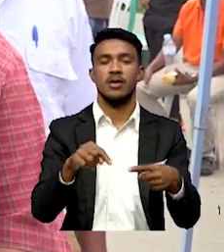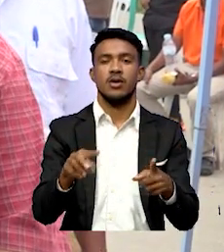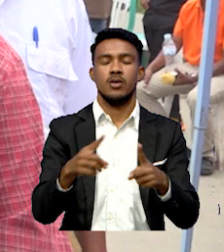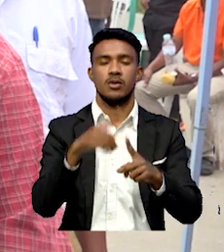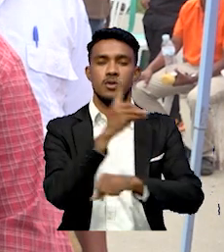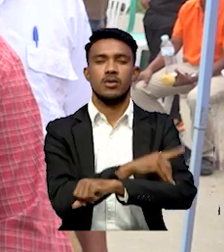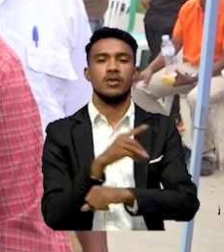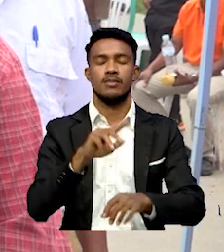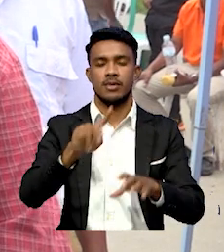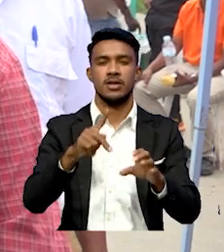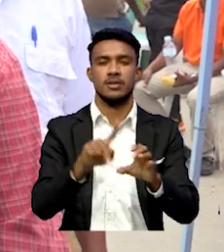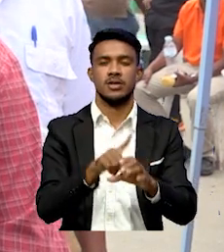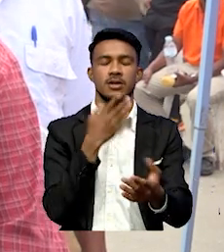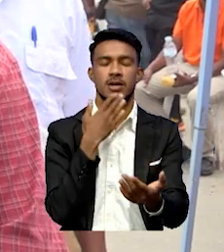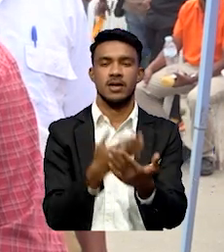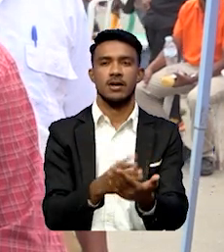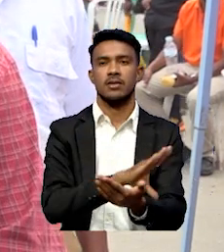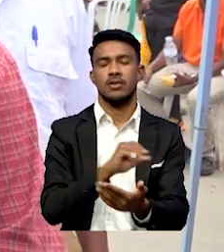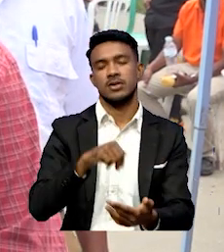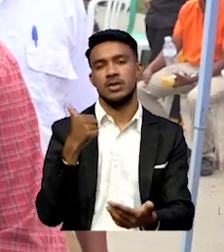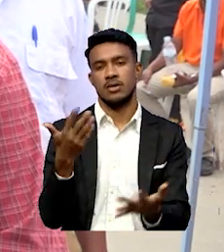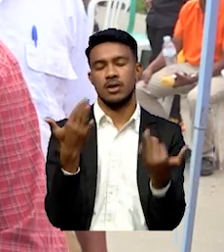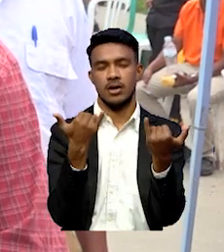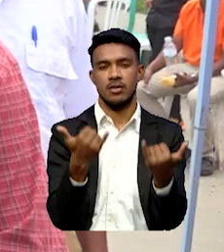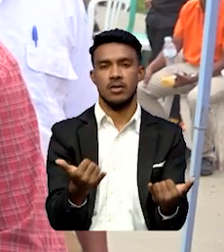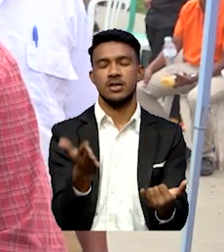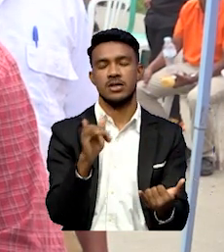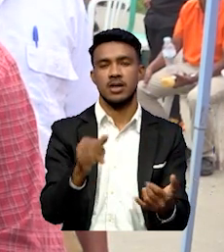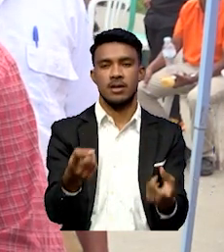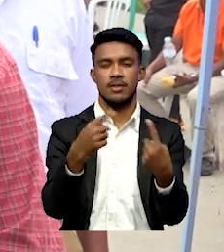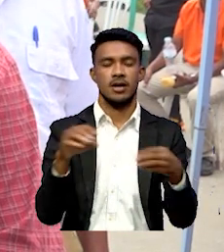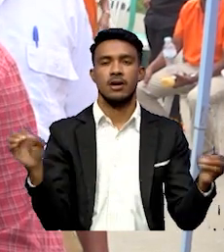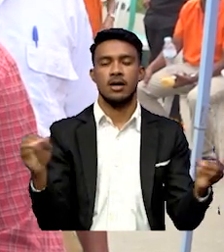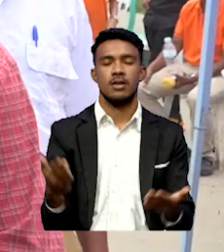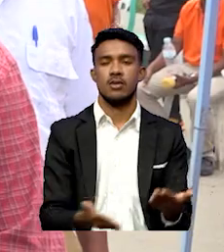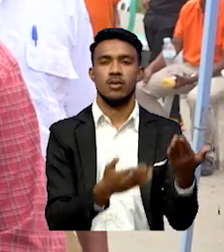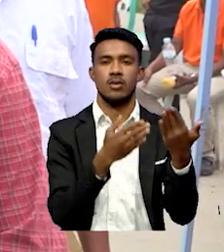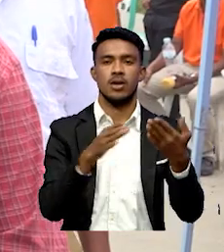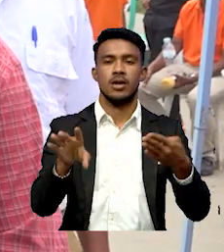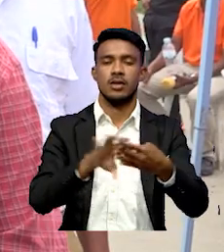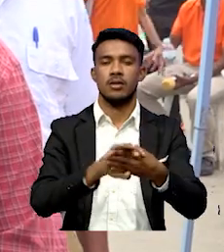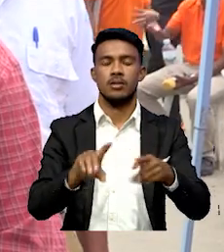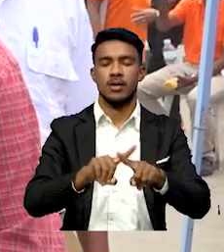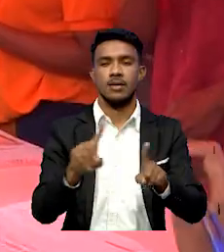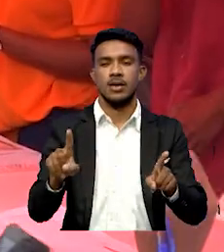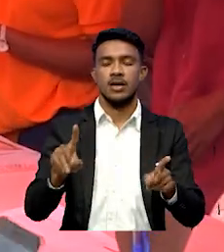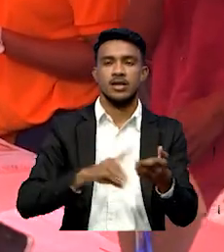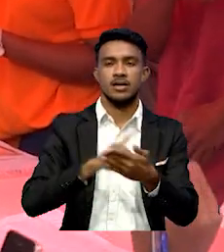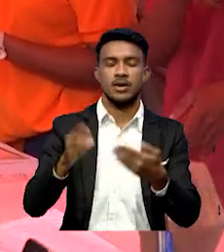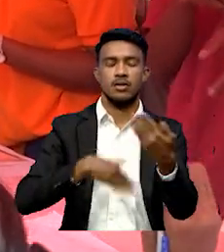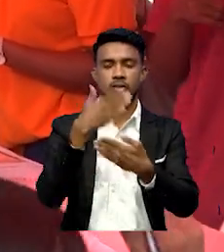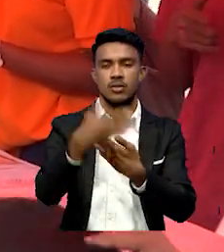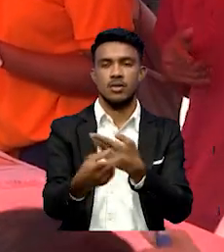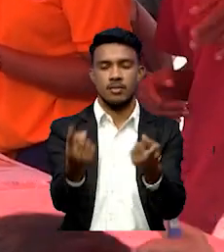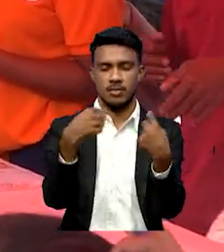cada participação dia. E balo maka agora dá sira balo mai lalur cartão, mas ve ia semana ou insir semana fatem. A tua